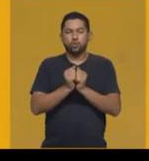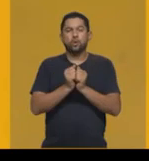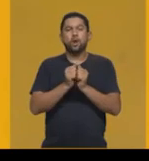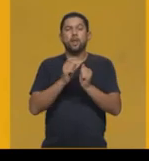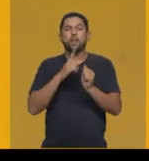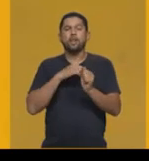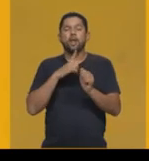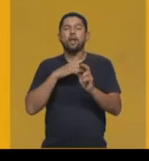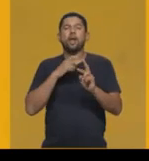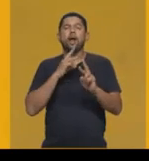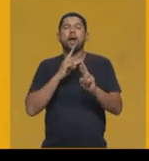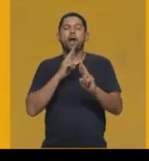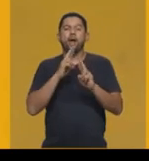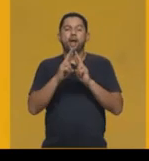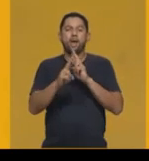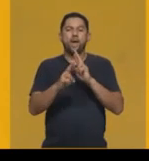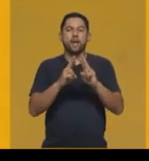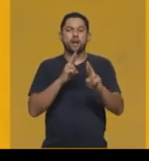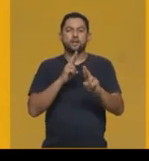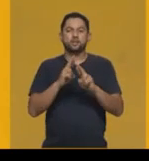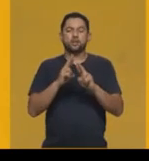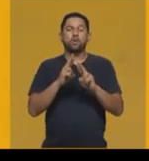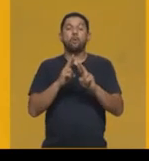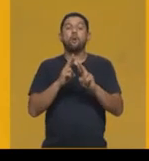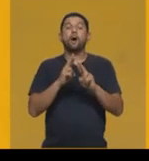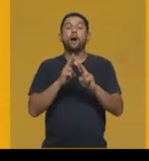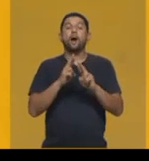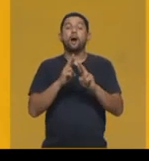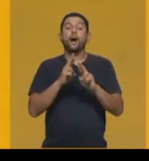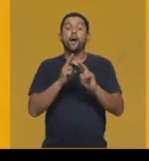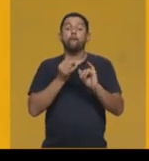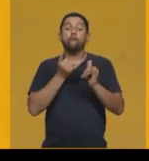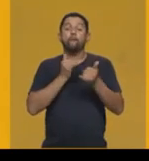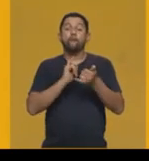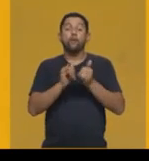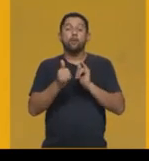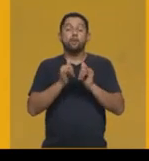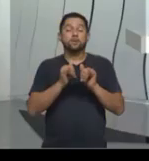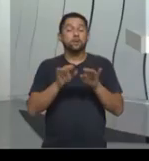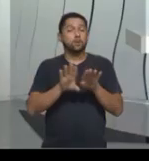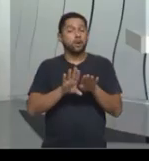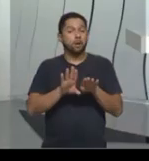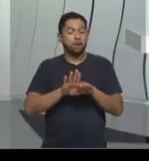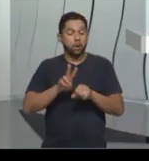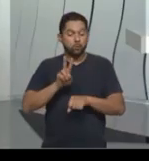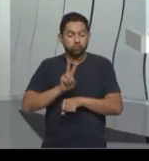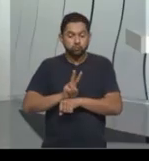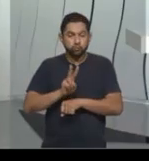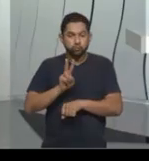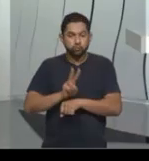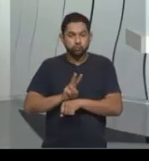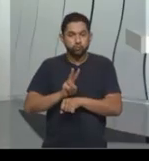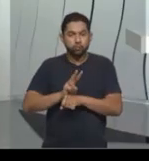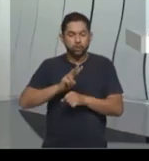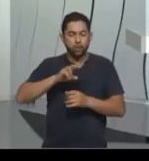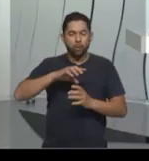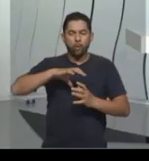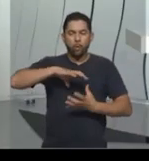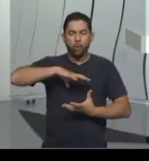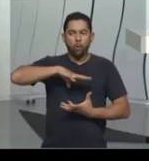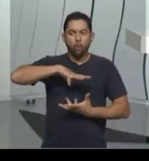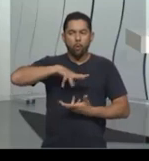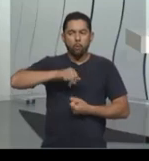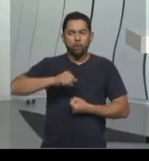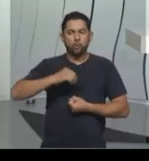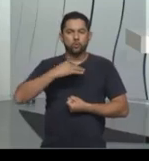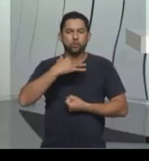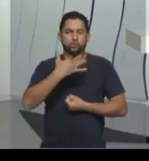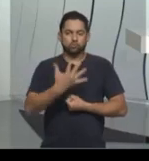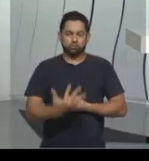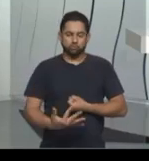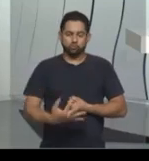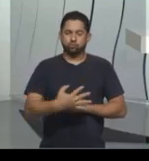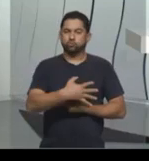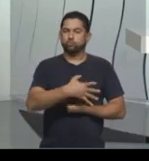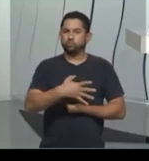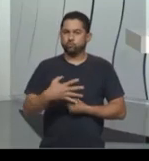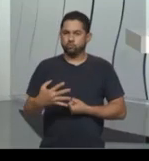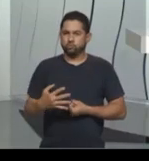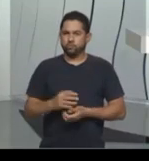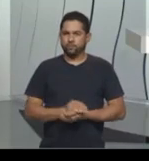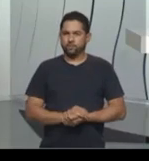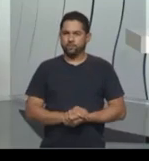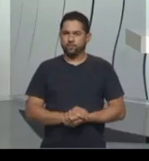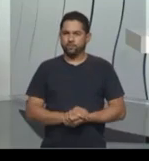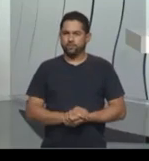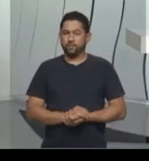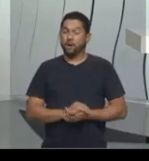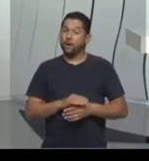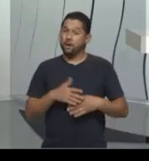informações e ao monitoramento do espaço terrestre. Então, a tecnologia, como eu já falei para vocês anteriormente, ela vai ser muito